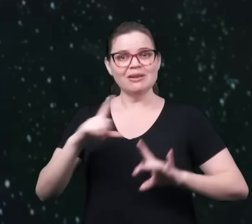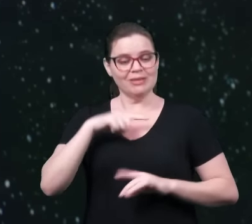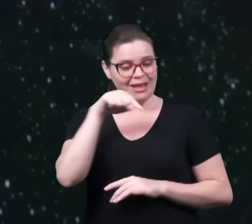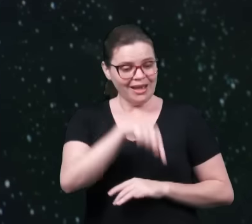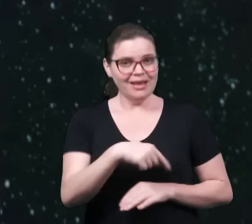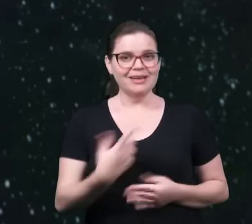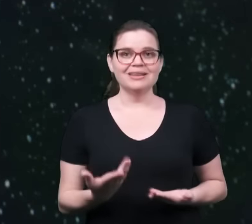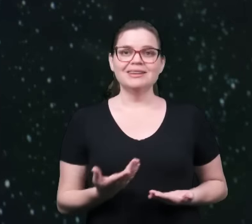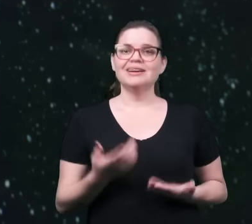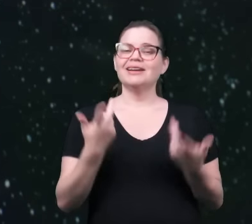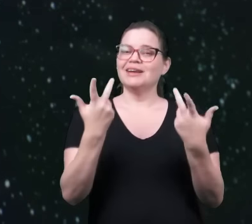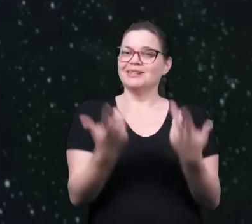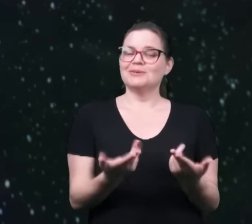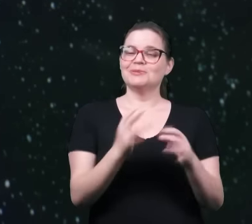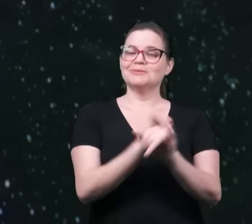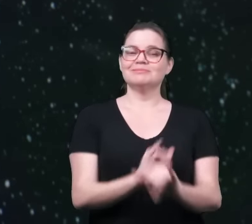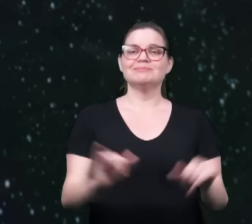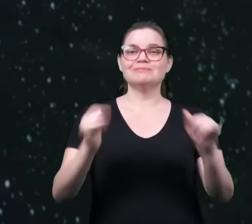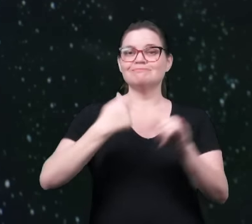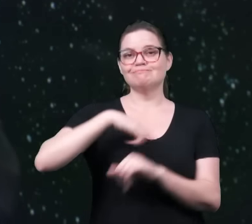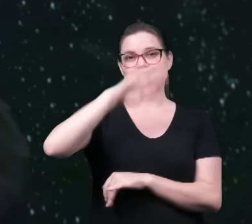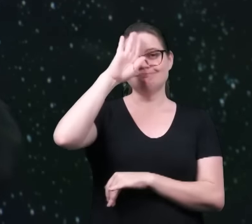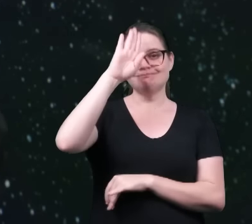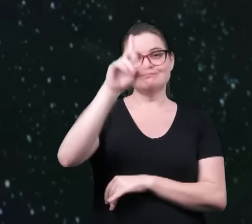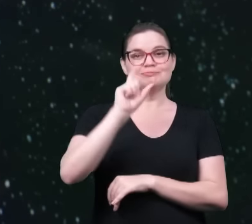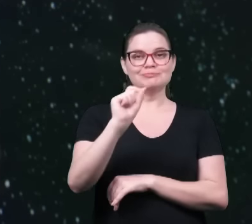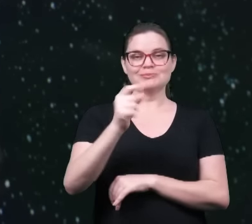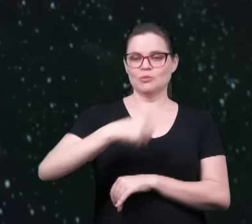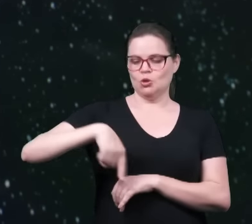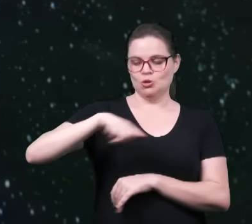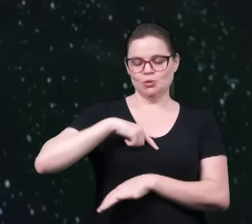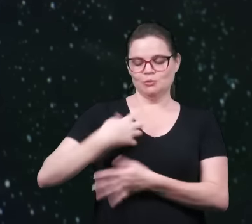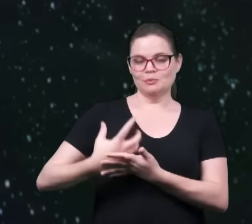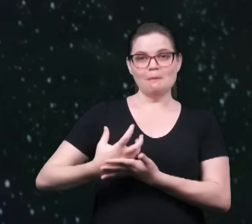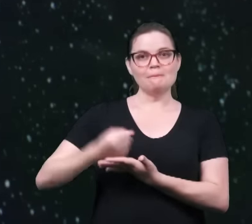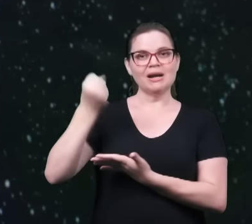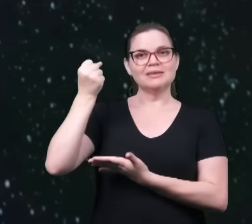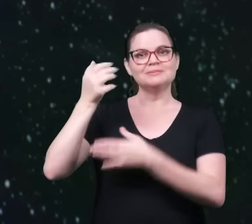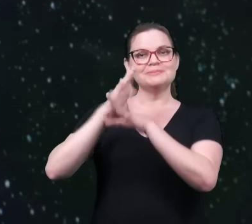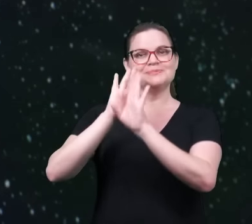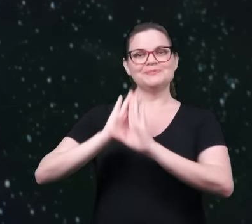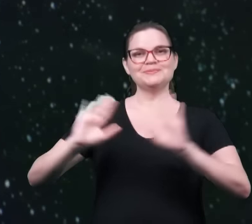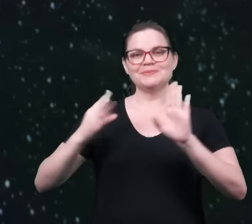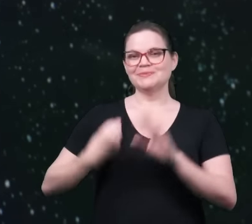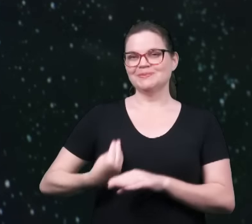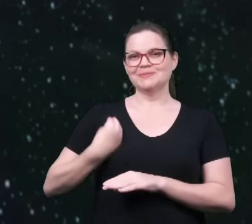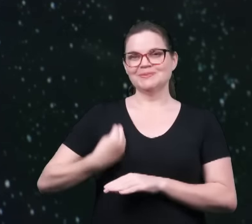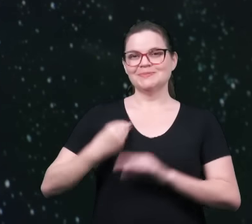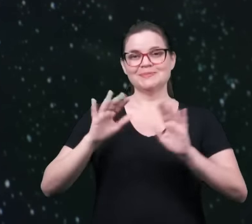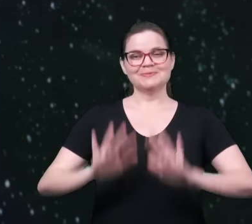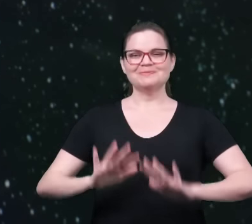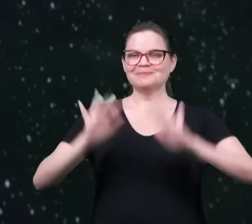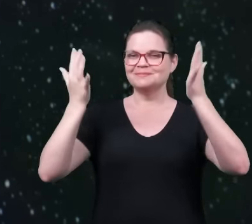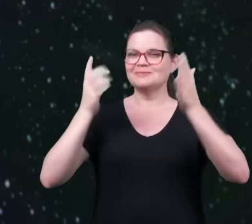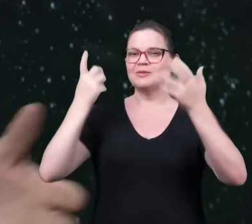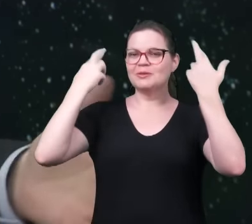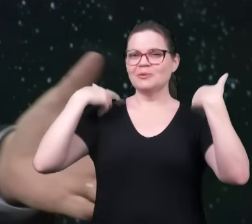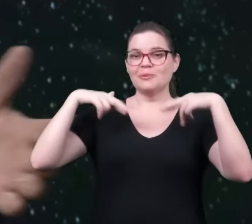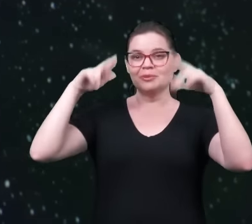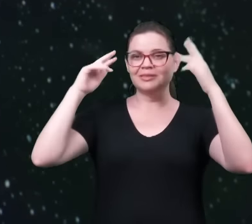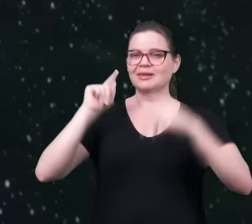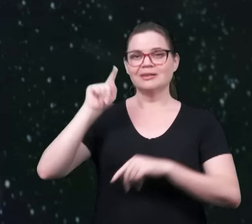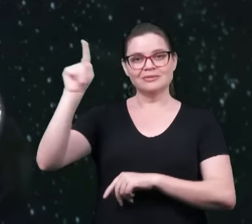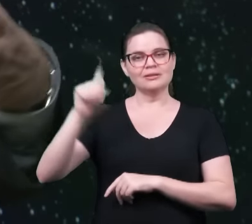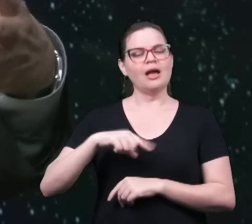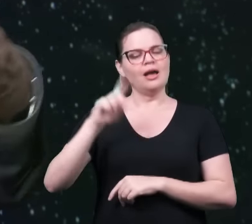igreja que nós estamos anunciando, é que em breve nós vamos ser arrebatados e vamos participar das bodas do Cordeiro, né? Então essa é a